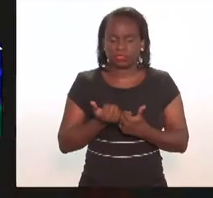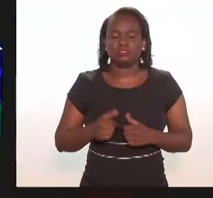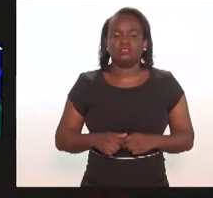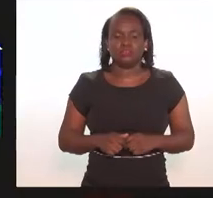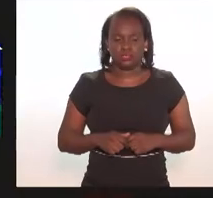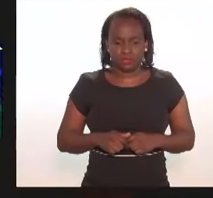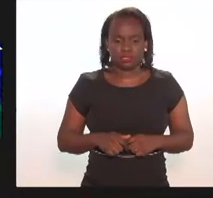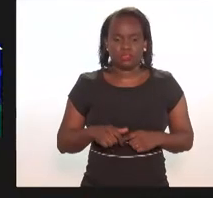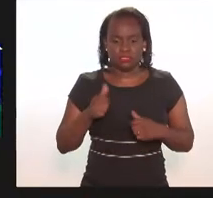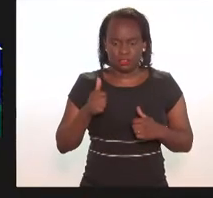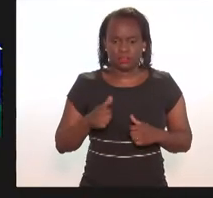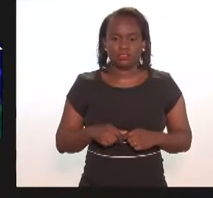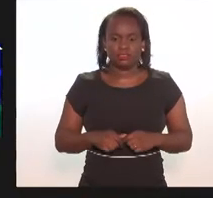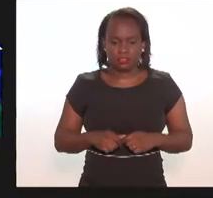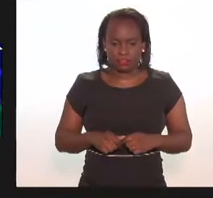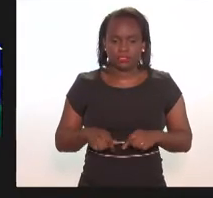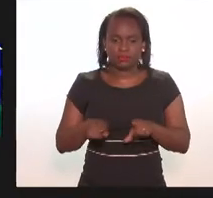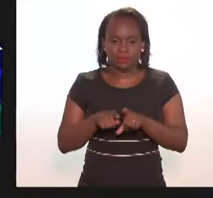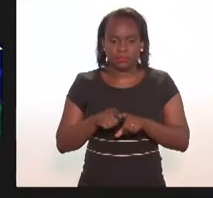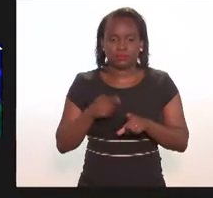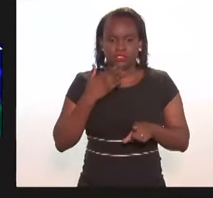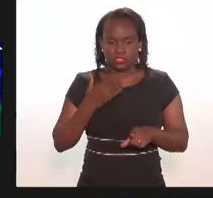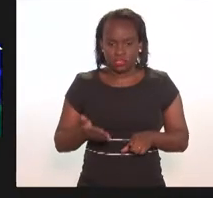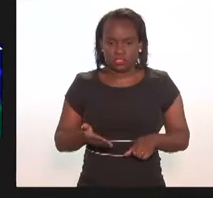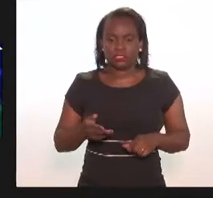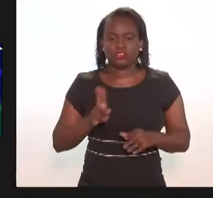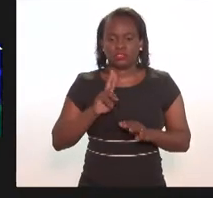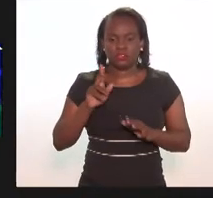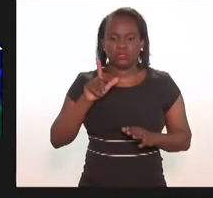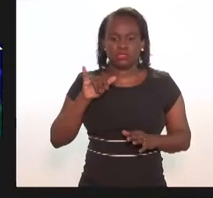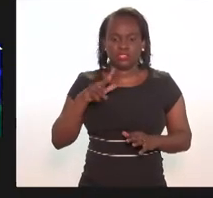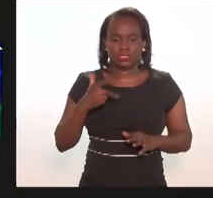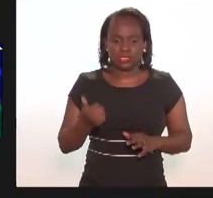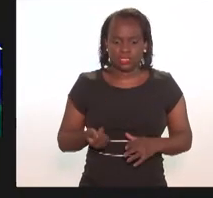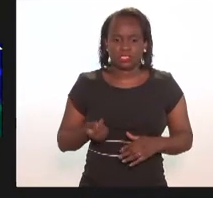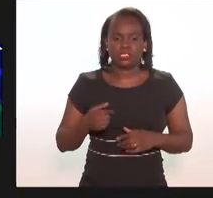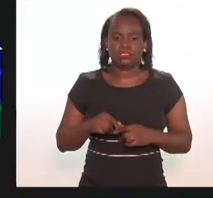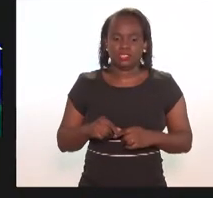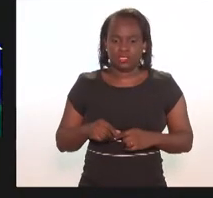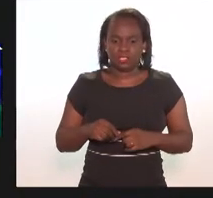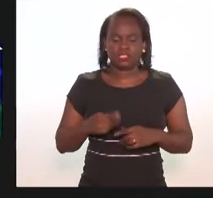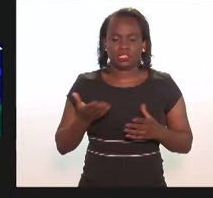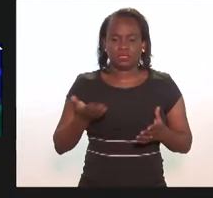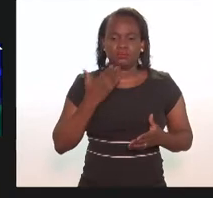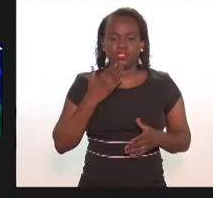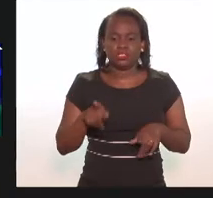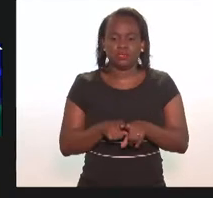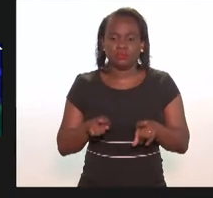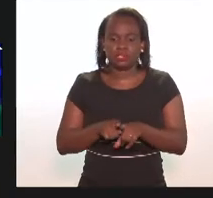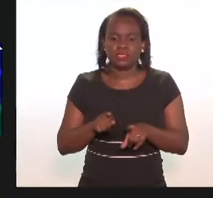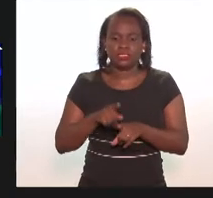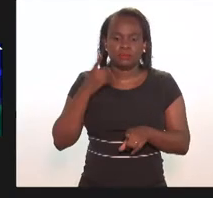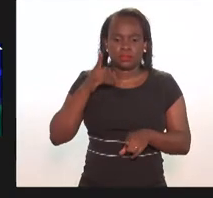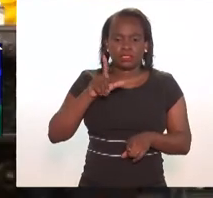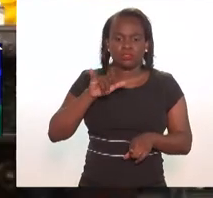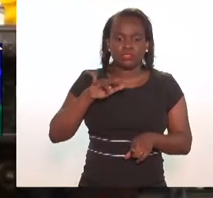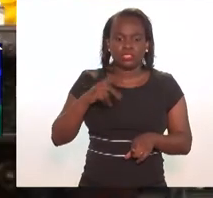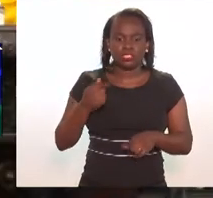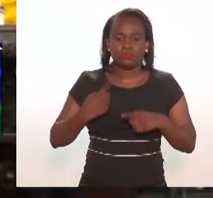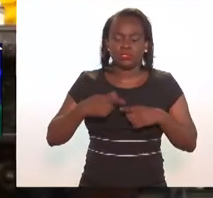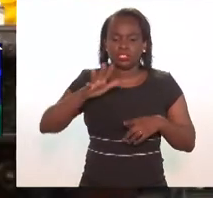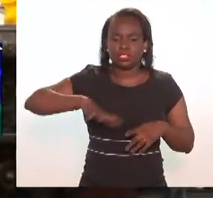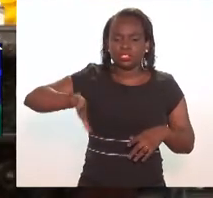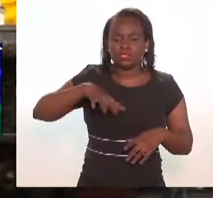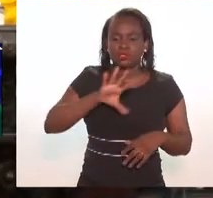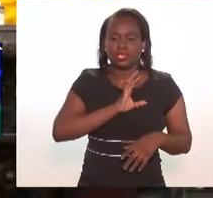Rubens Bontempo, coautoria do projeto também da Lucinha. E eu gostaria de solicitar também, deputada Lucinha, porque é uma região que eu